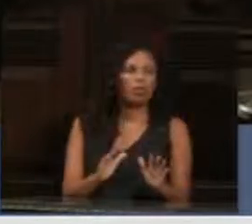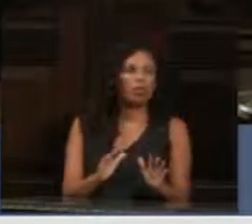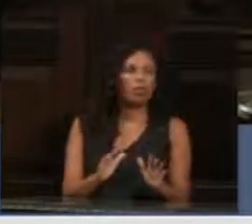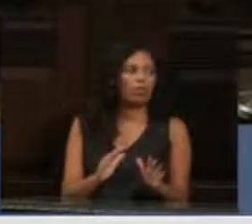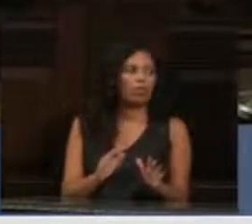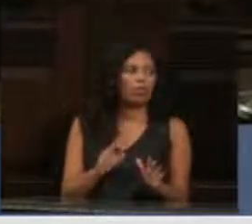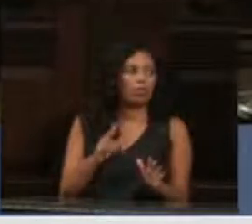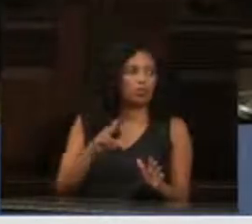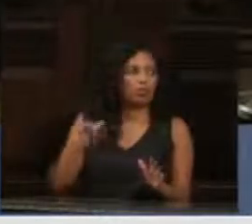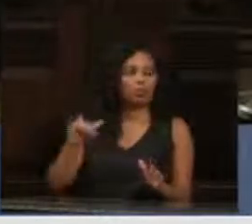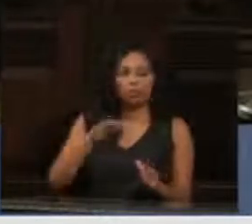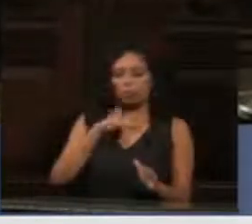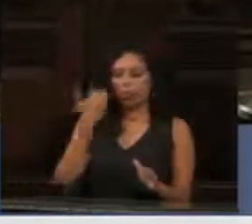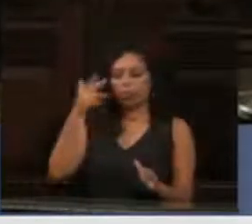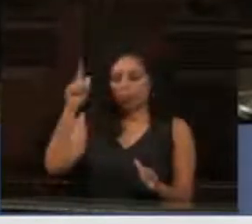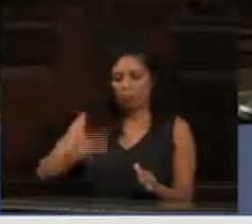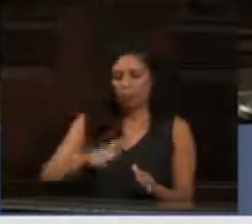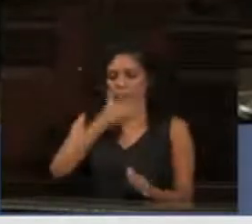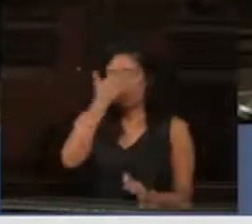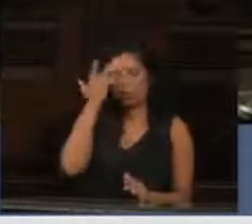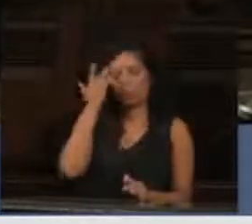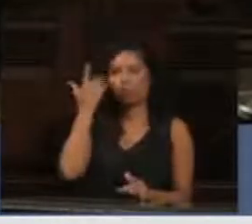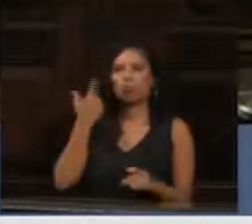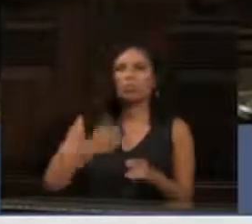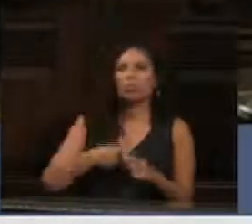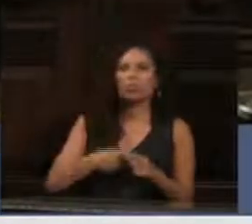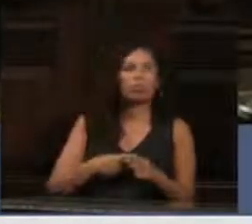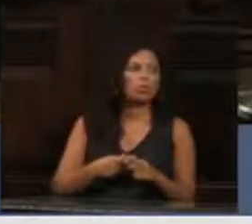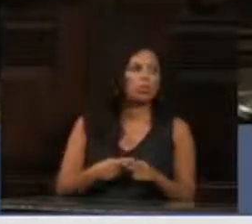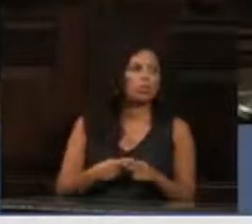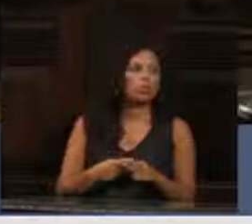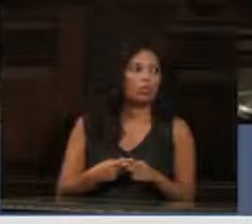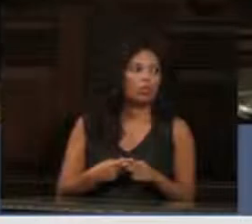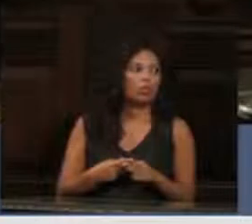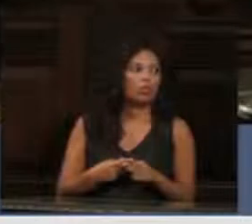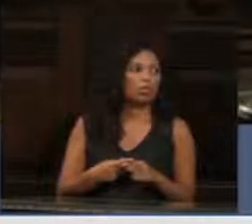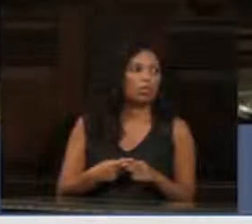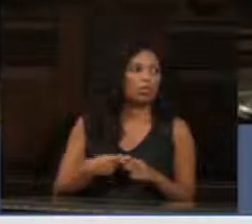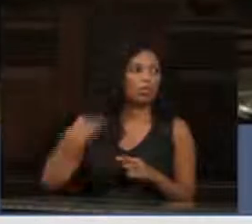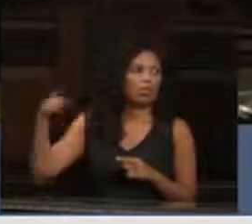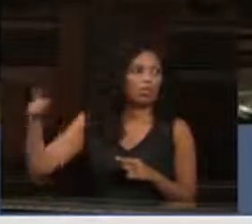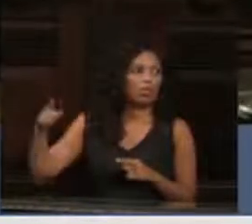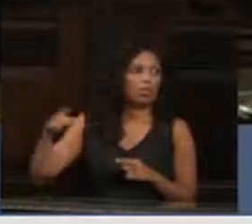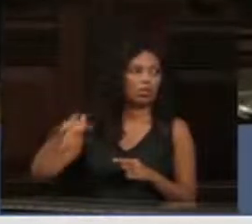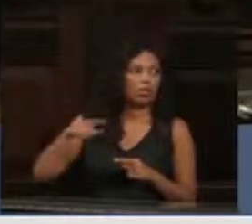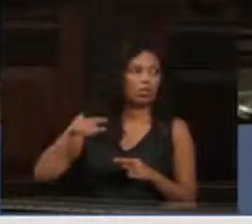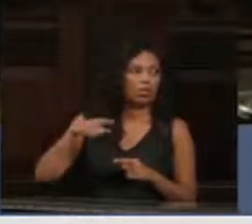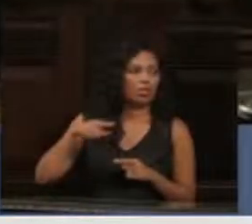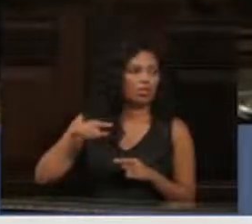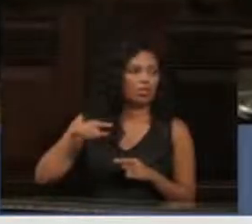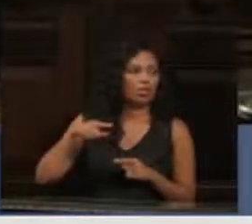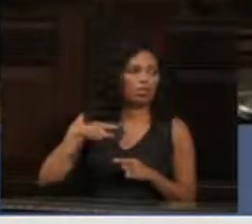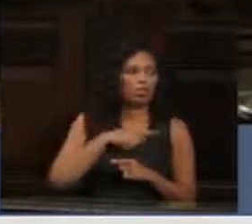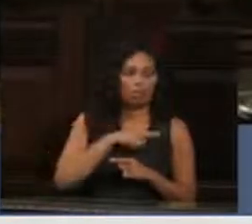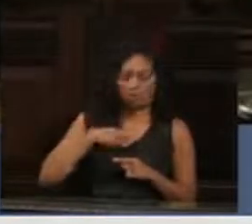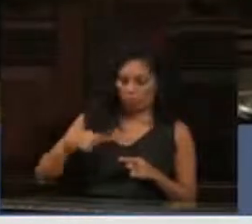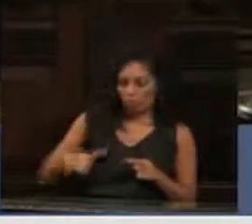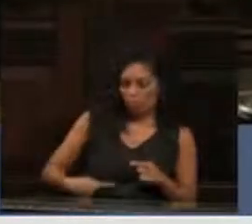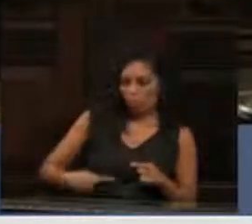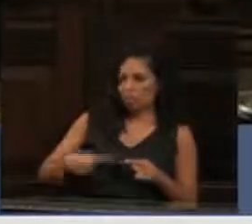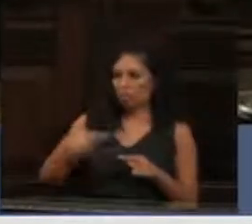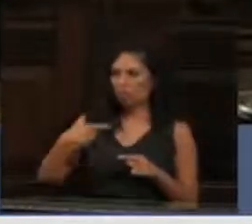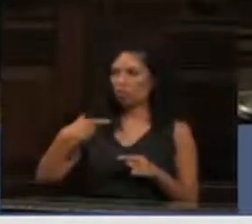morrer mais gente. Sabe por quê? Os chineses não vão vir aqui no nosso Brasil valorizar a vida de